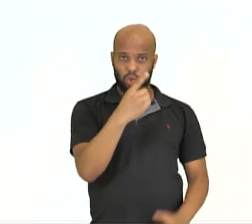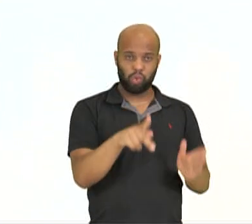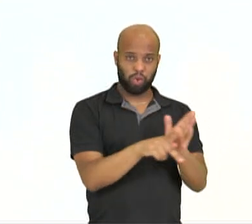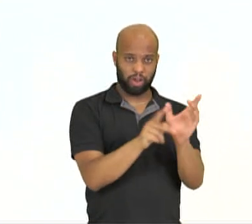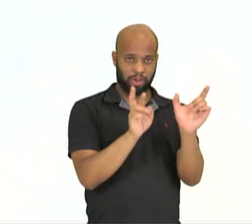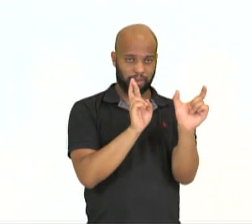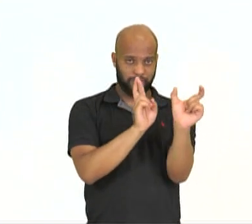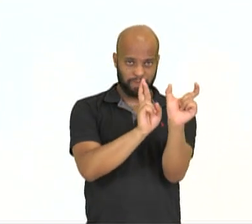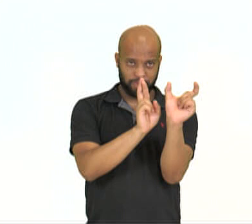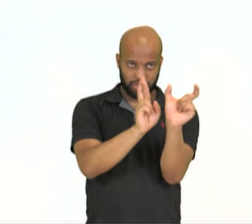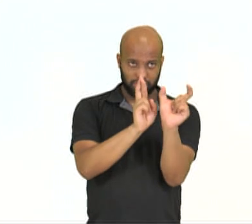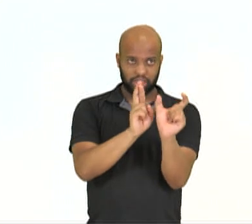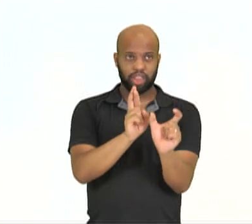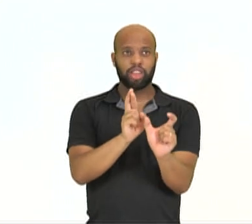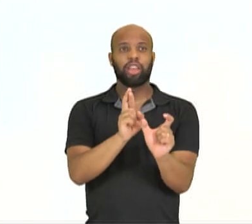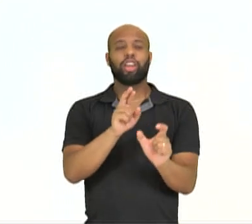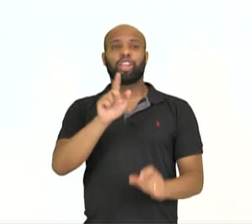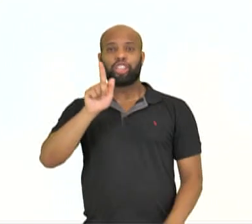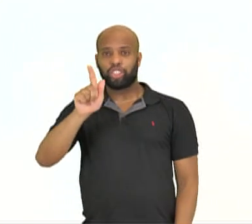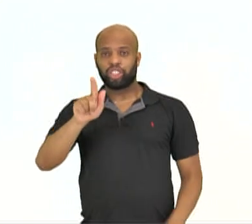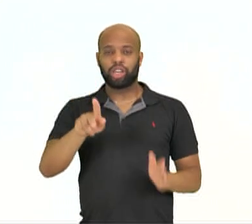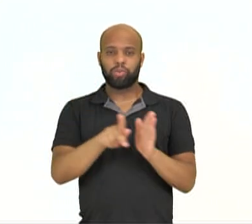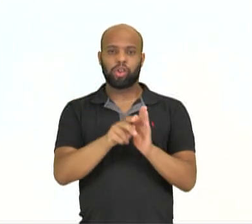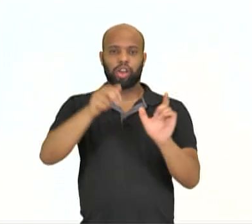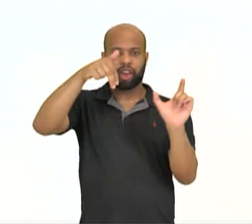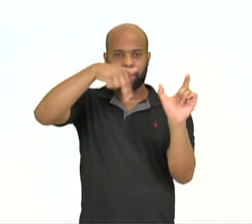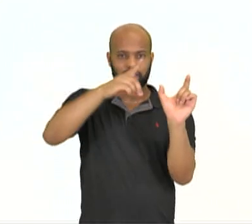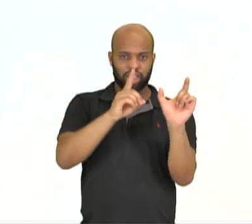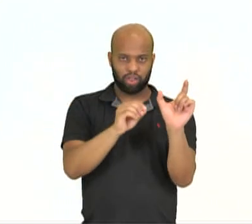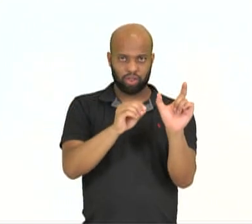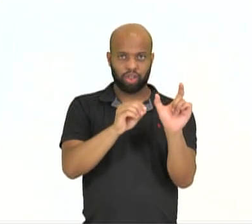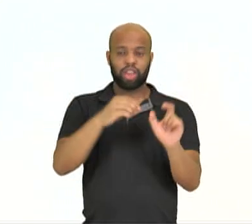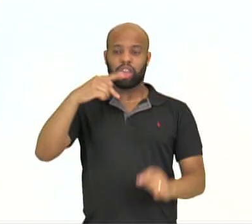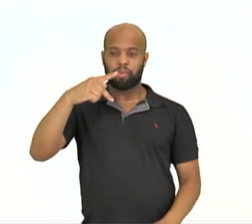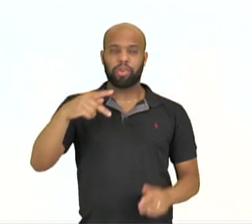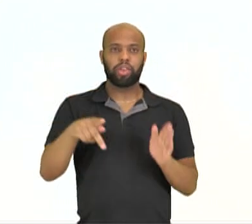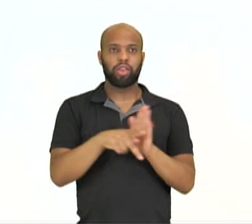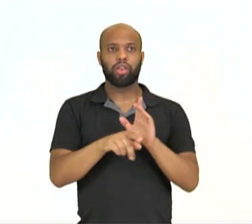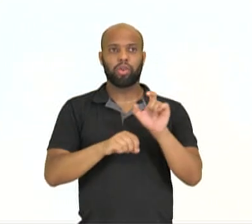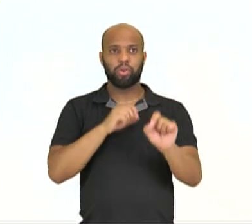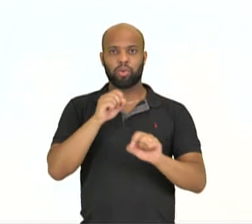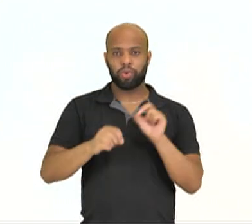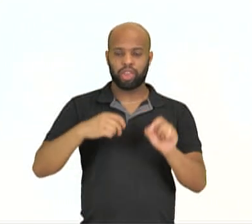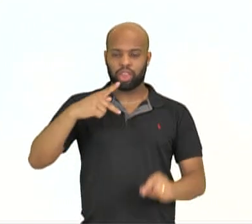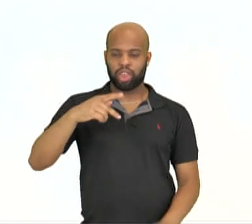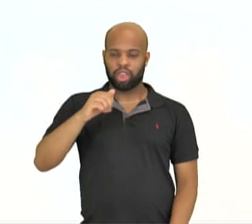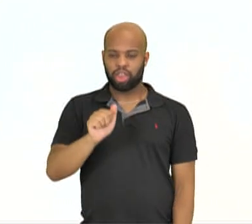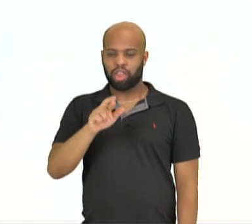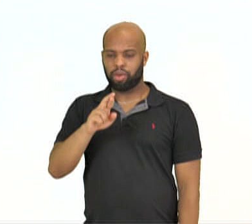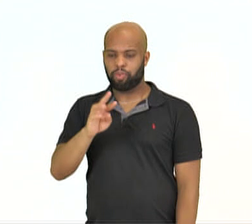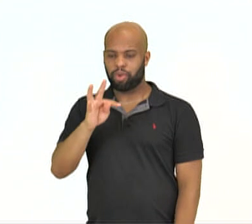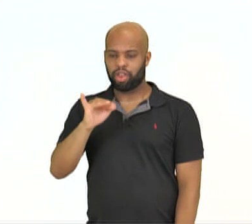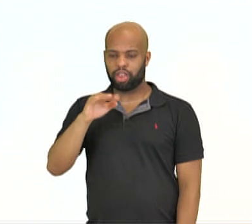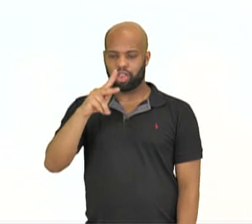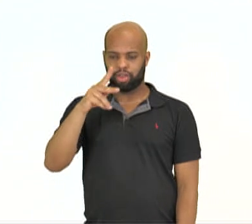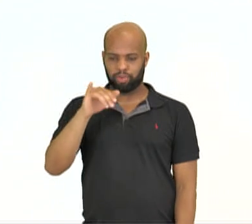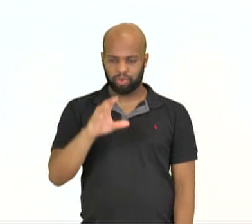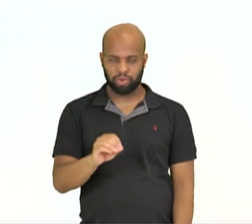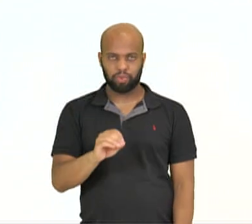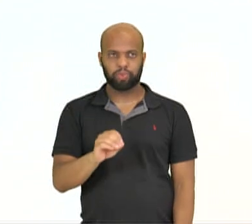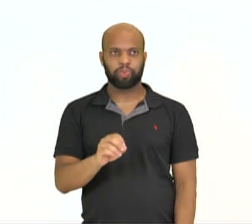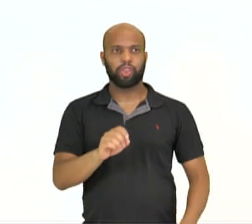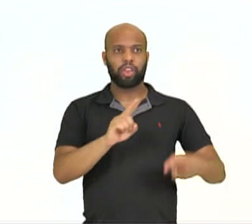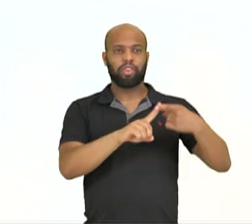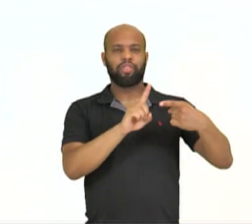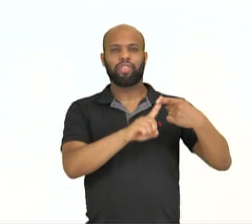para infinitivo, desculpem, G para gerúndio e P para particípio. Então, olha aqui, alternativa A. Esperar todos os